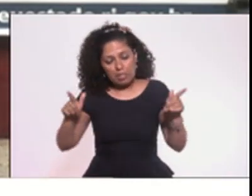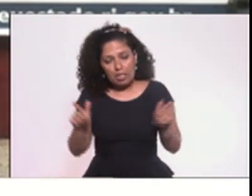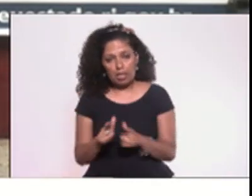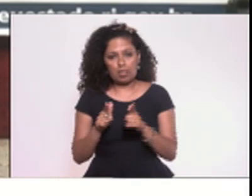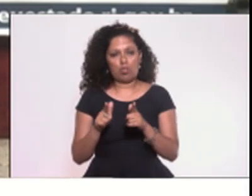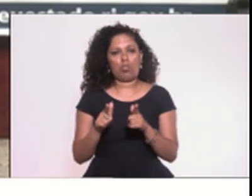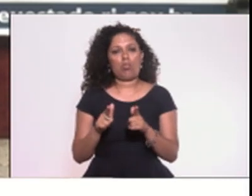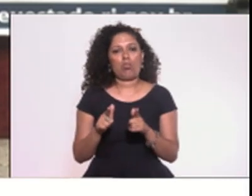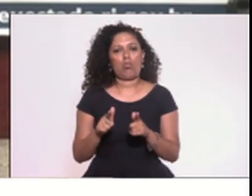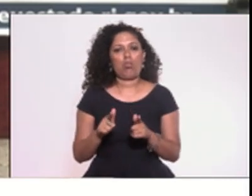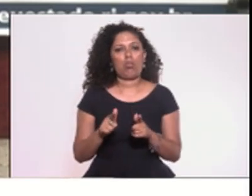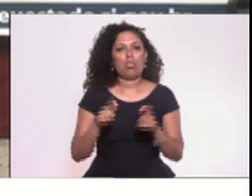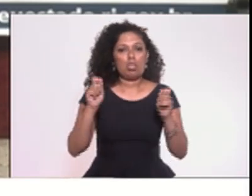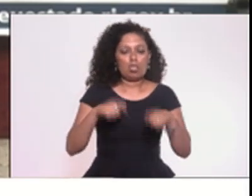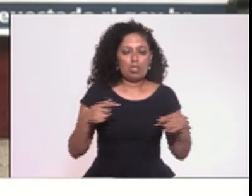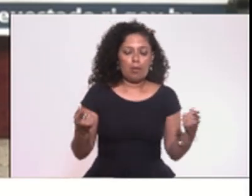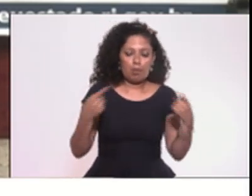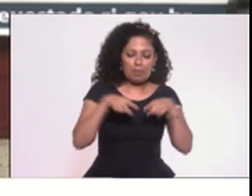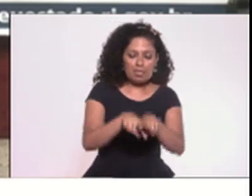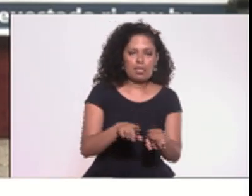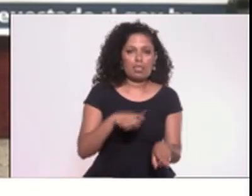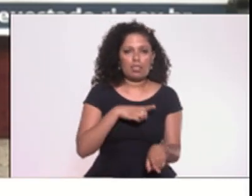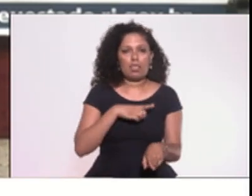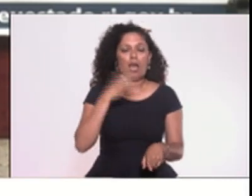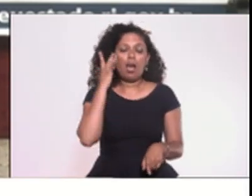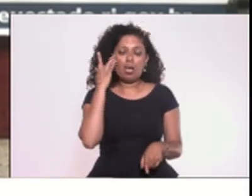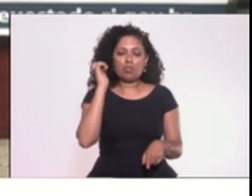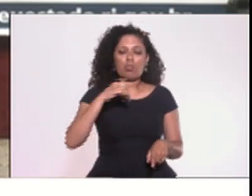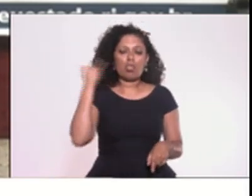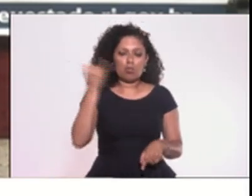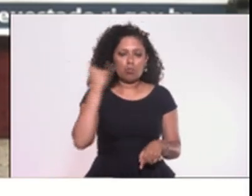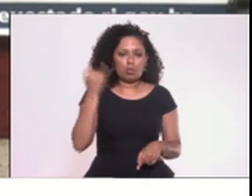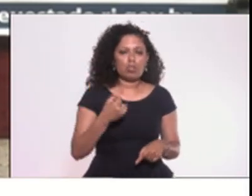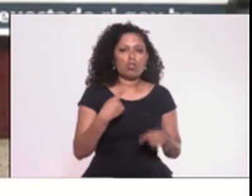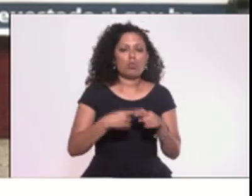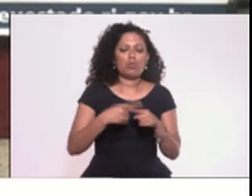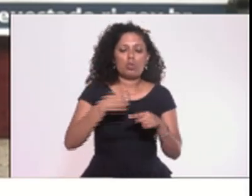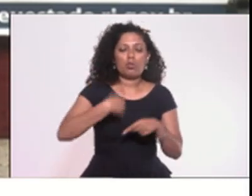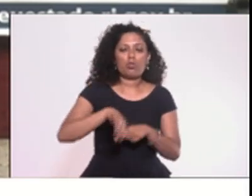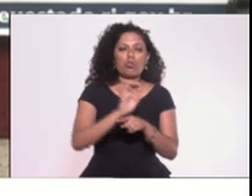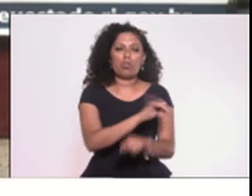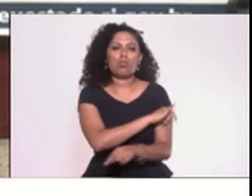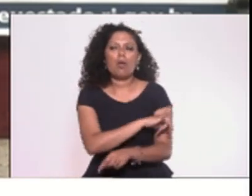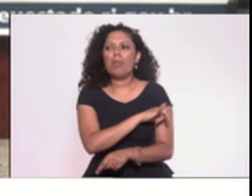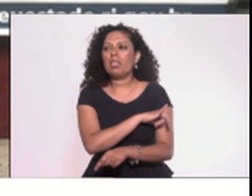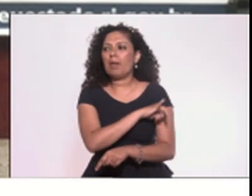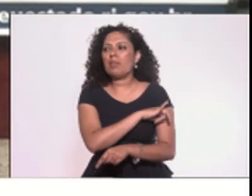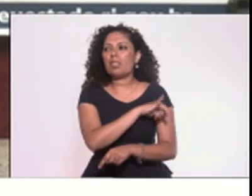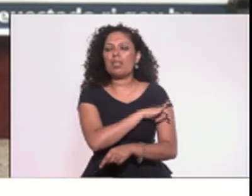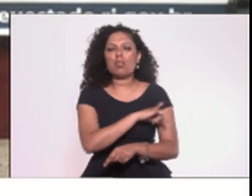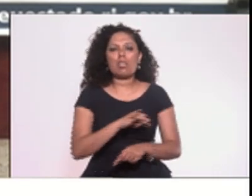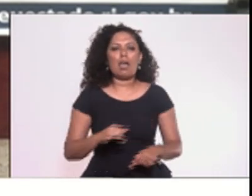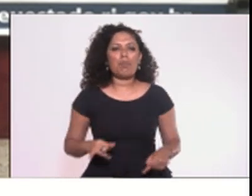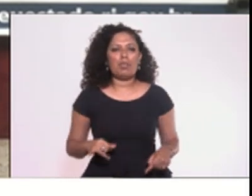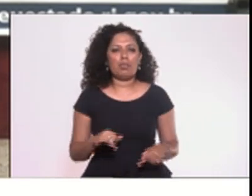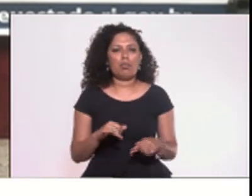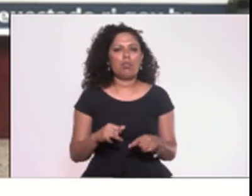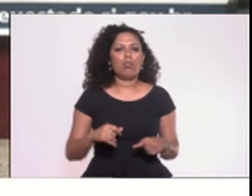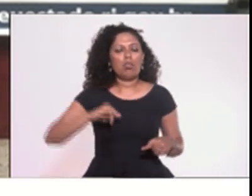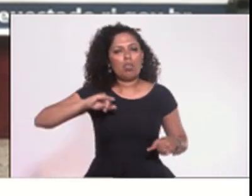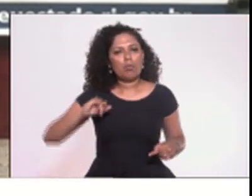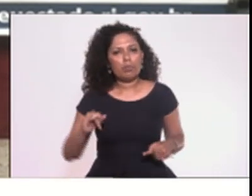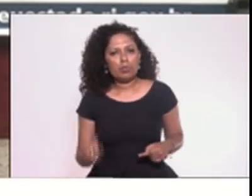que é uma saída do que eu tenho aprendido, que o Estado do Rio de Janeiro deve trabalhar. Aproveitar